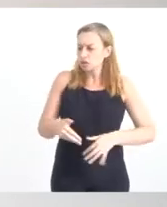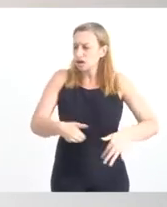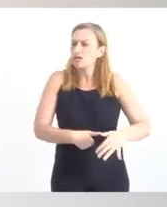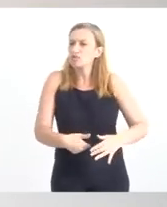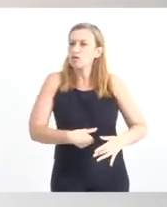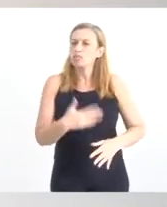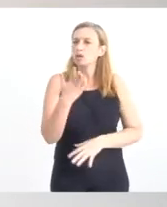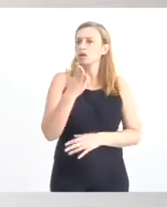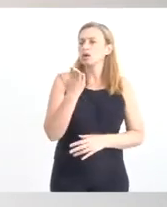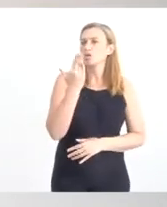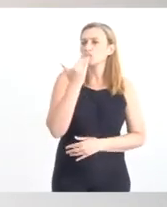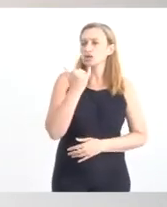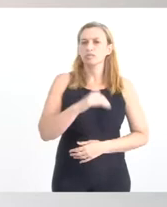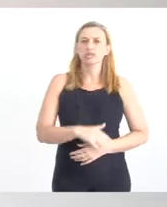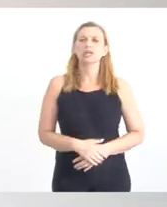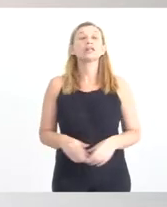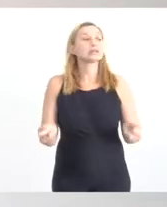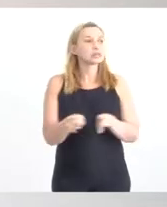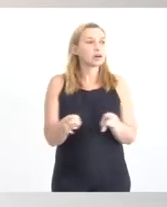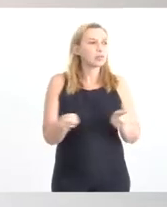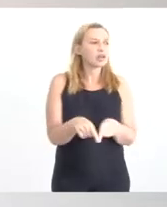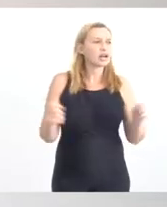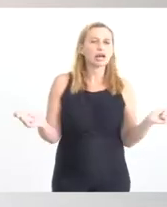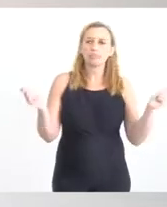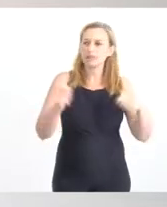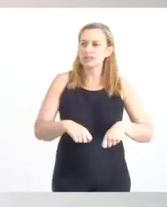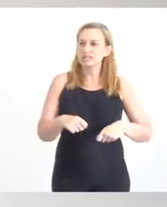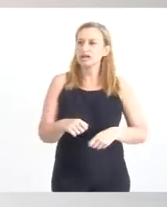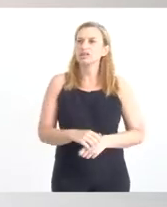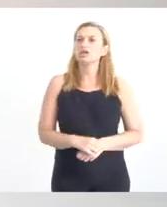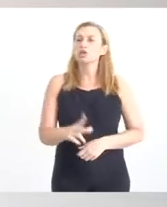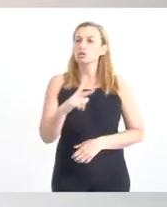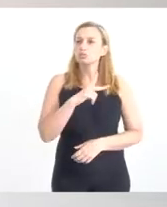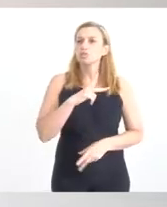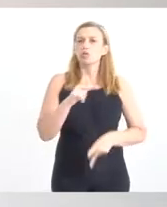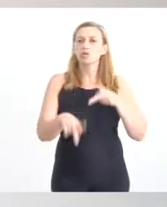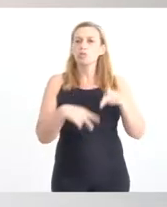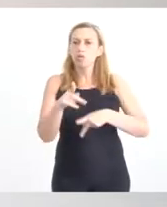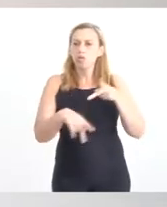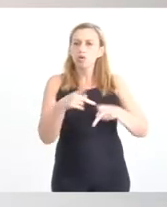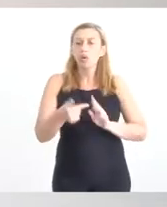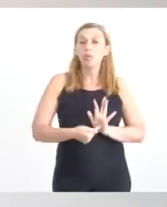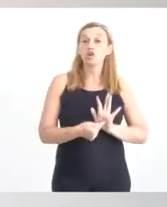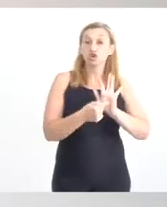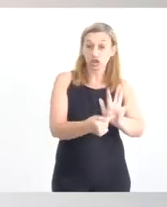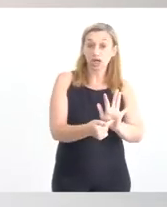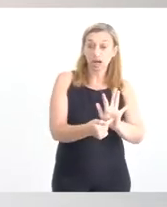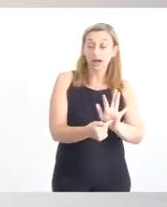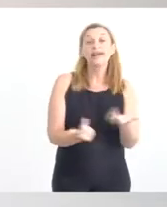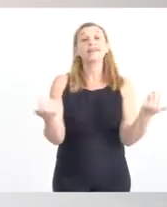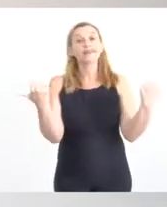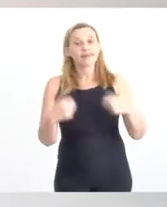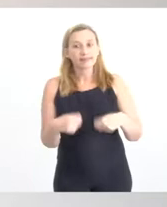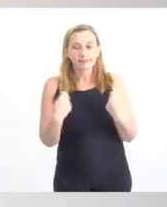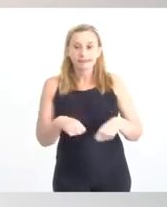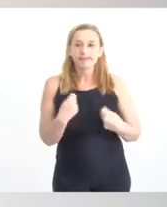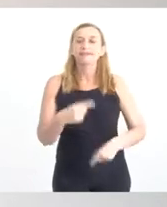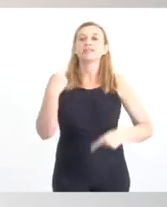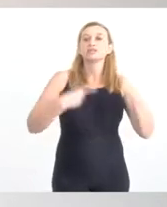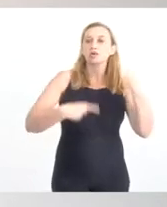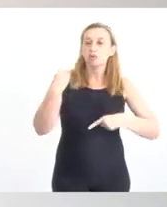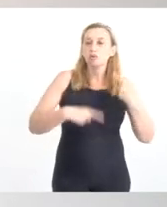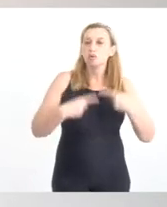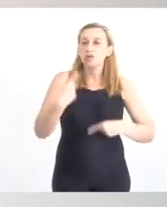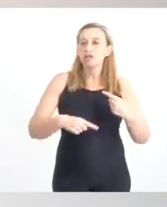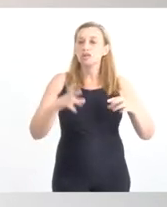torno da questão alimentar mas também é capacidade do próprio povo mostrar a necessidade de uma política